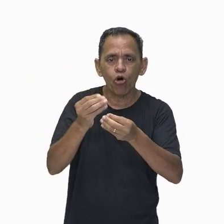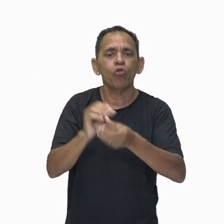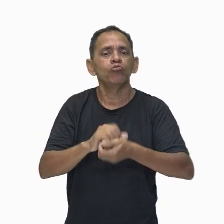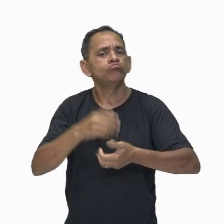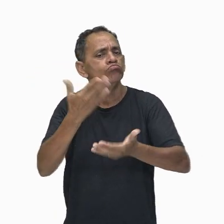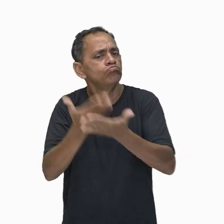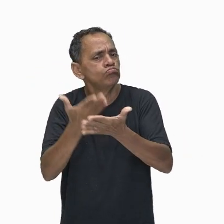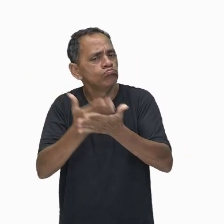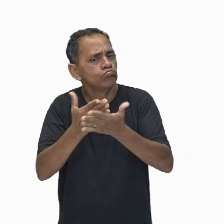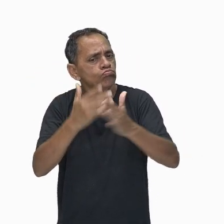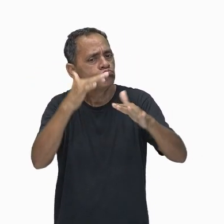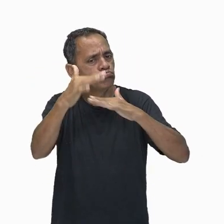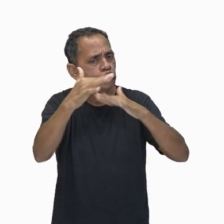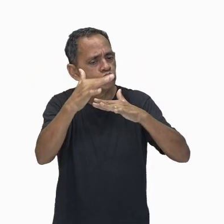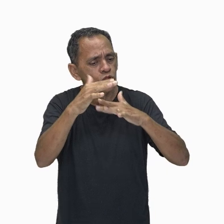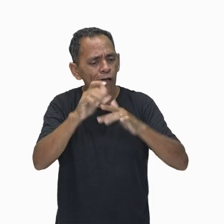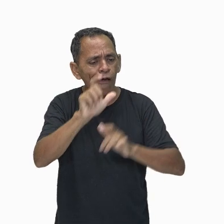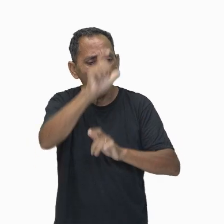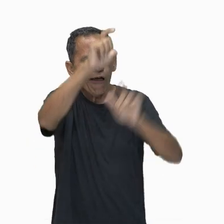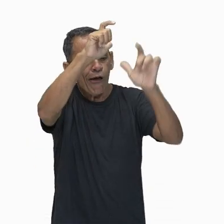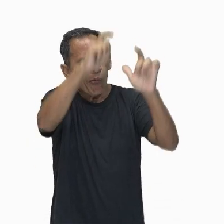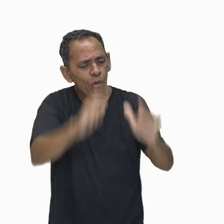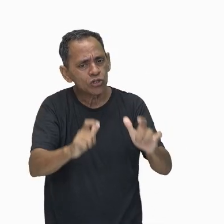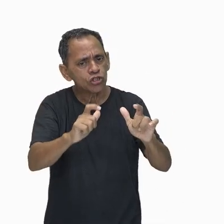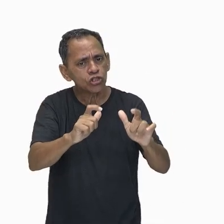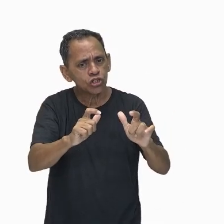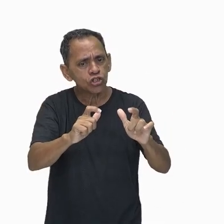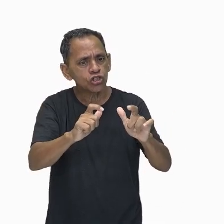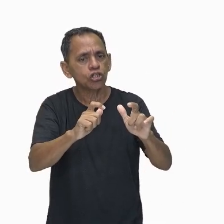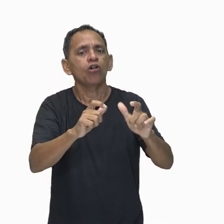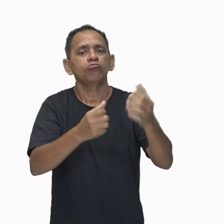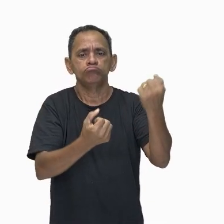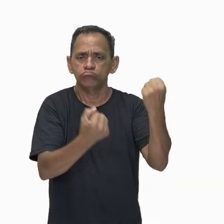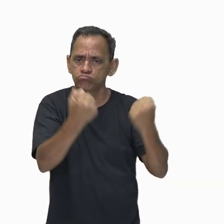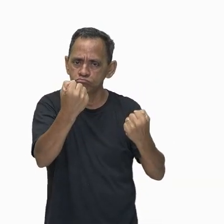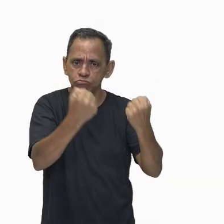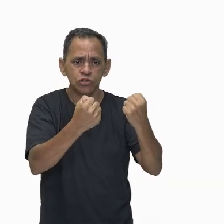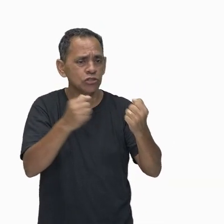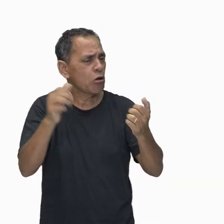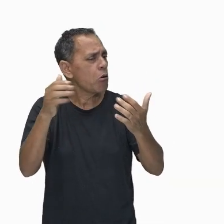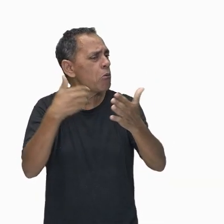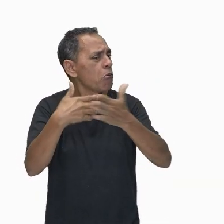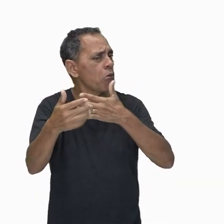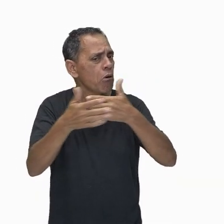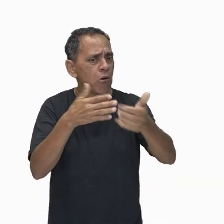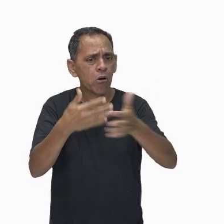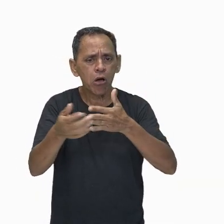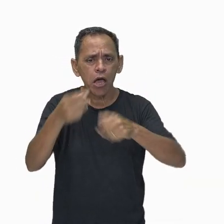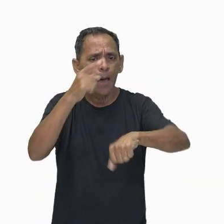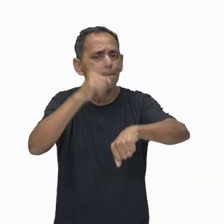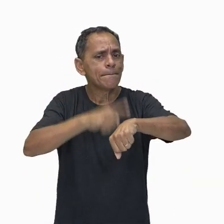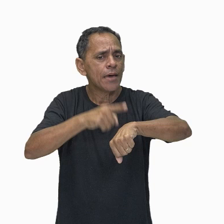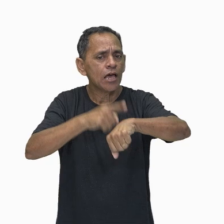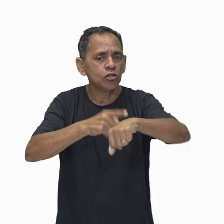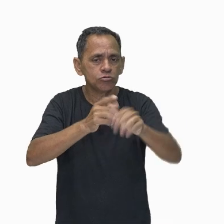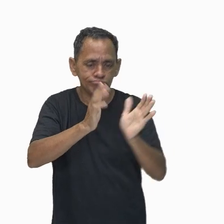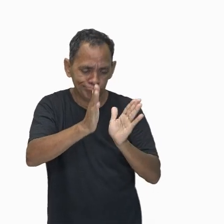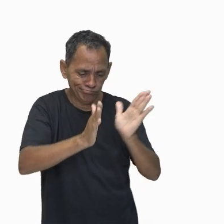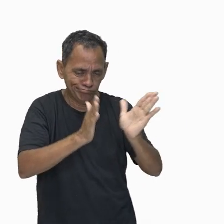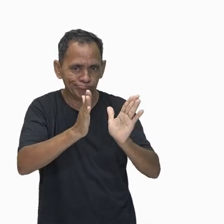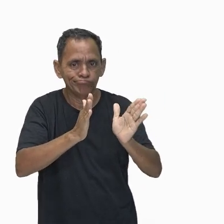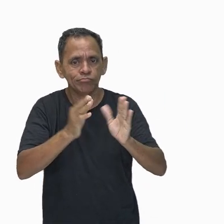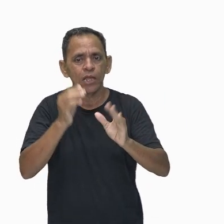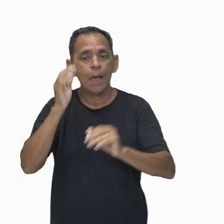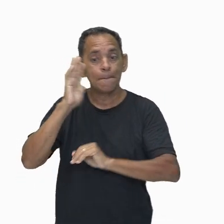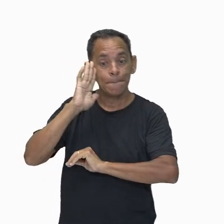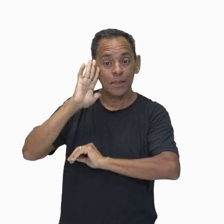determinar a posição de um móvel a qualquer instante de tempo. E aí diz o seguinte, ó, a principal característica do